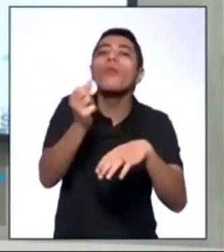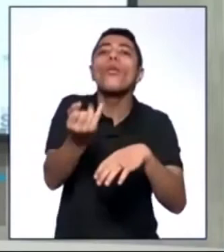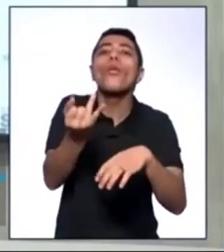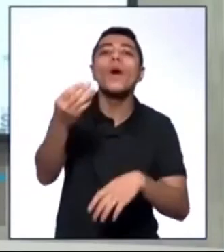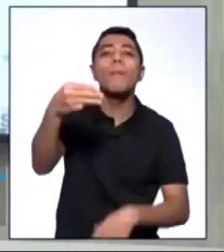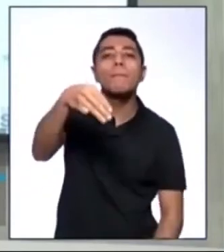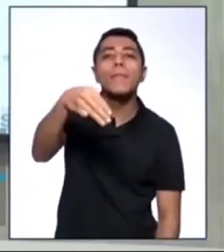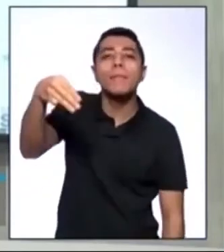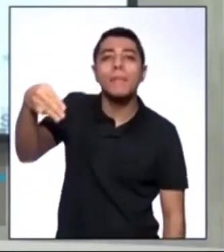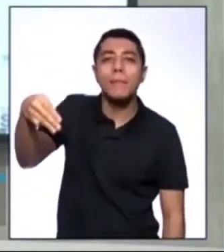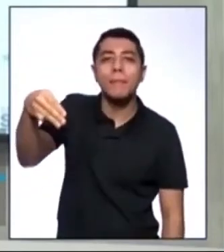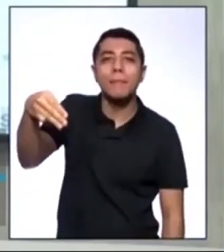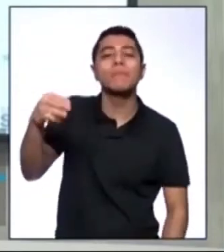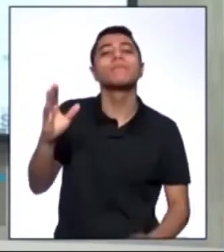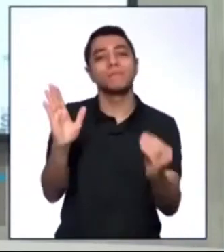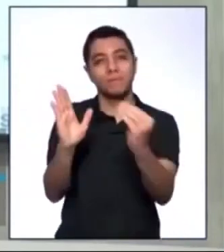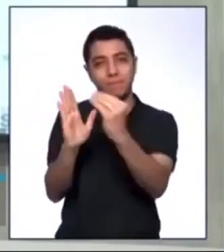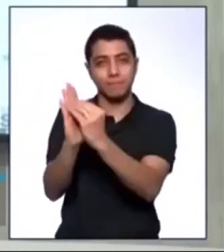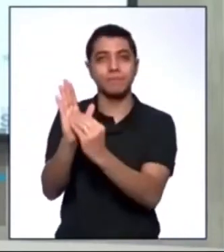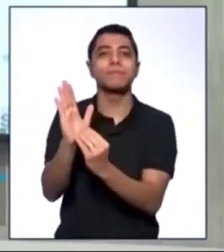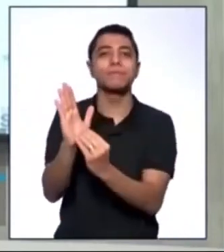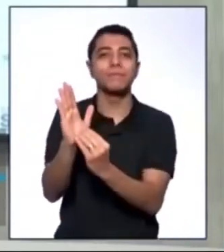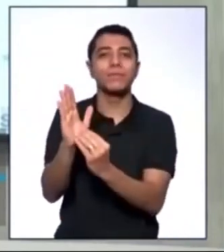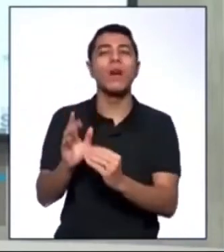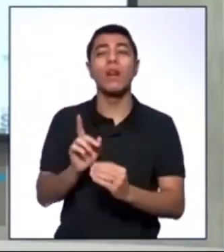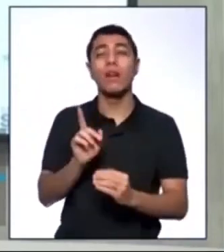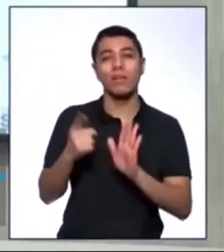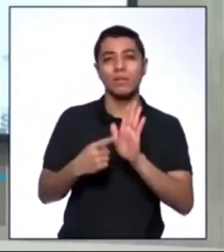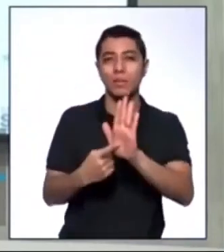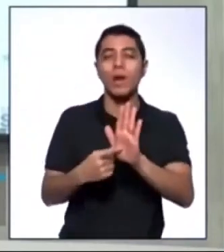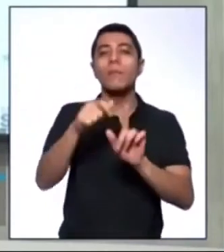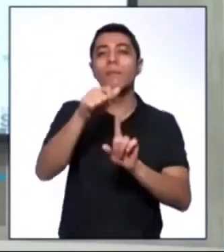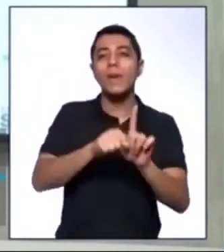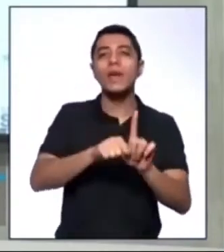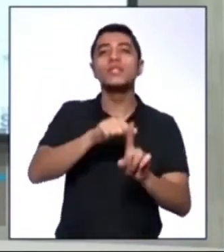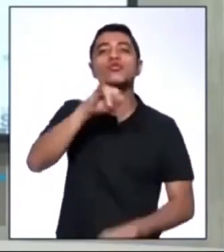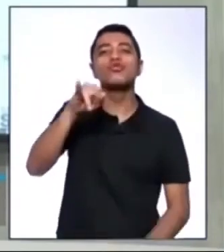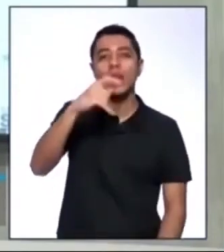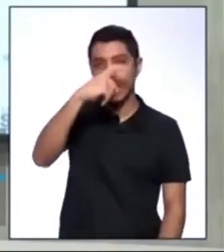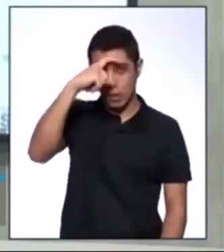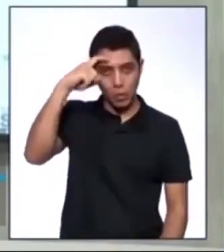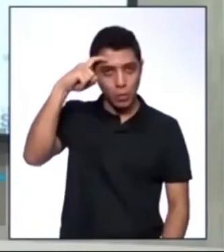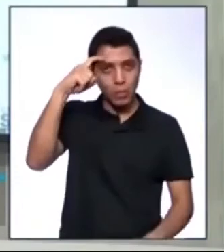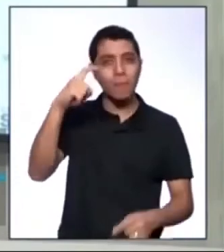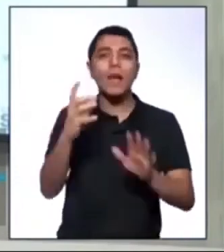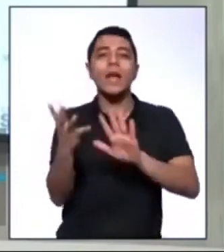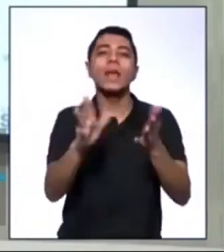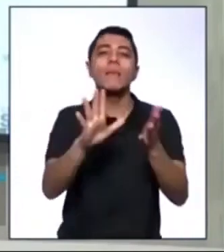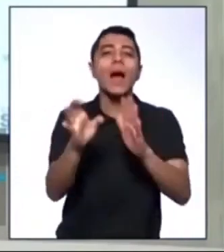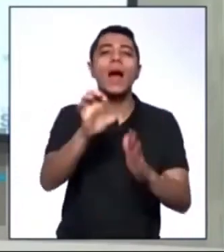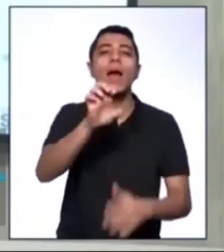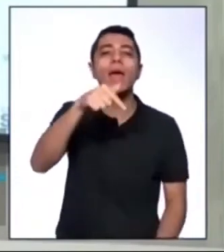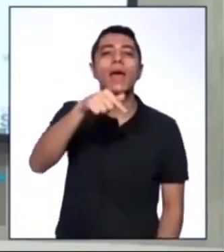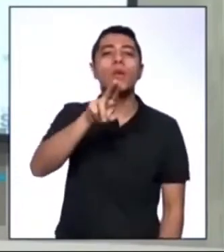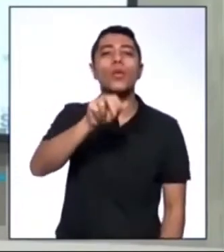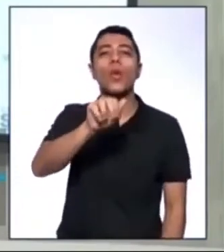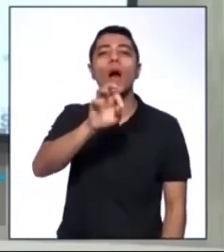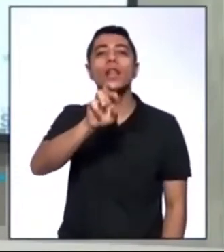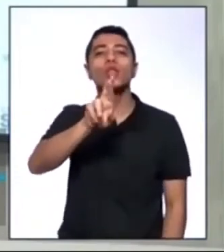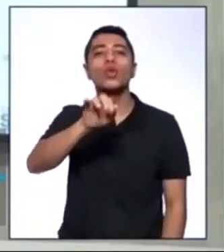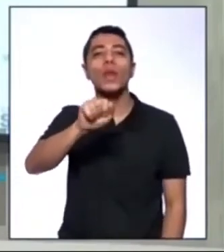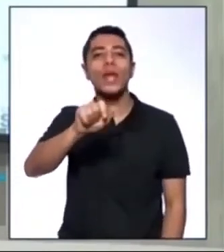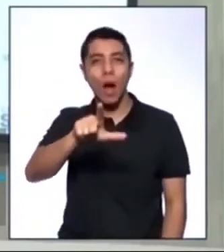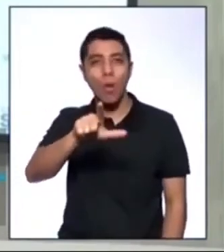caso, galera, no mês de janeiro, no clima equatorial, a chuva foi de 300 milímetros, chuva acumulada para o mês de